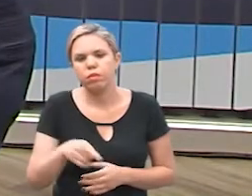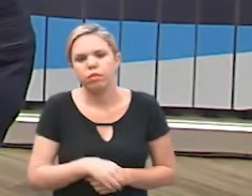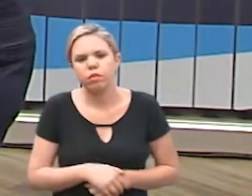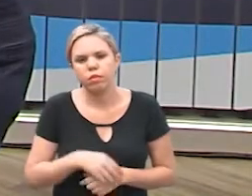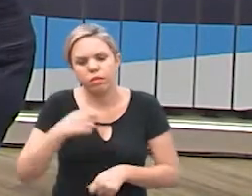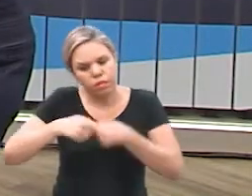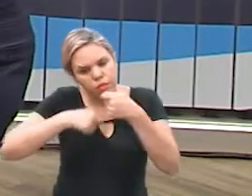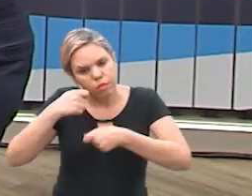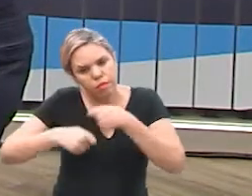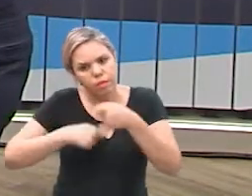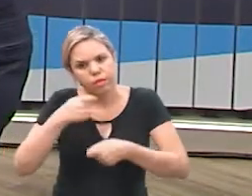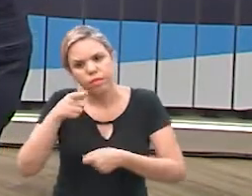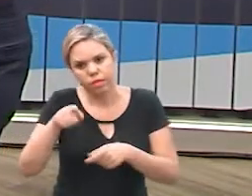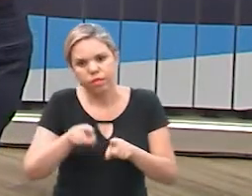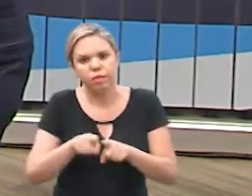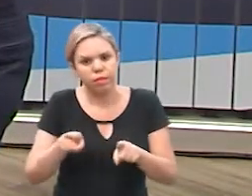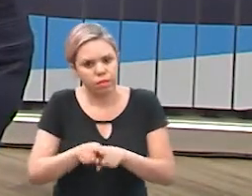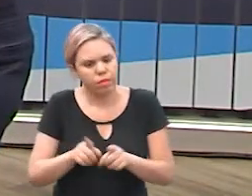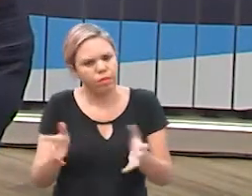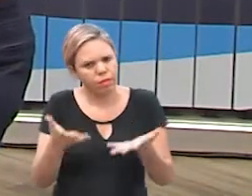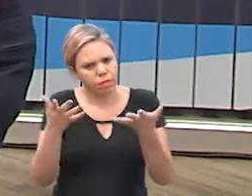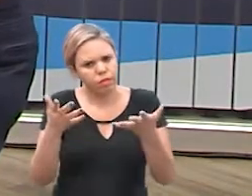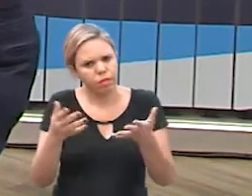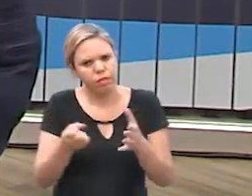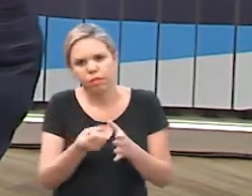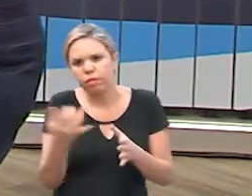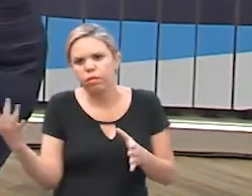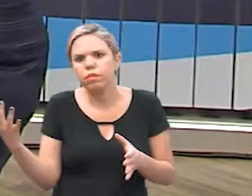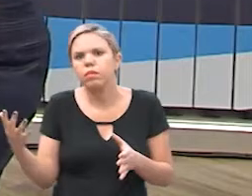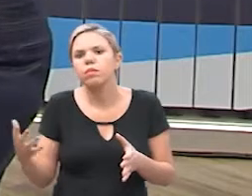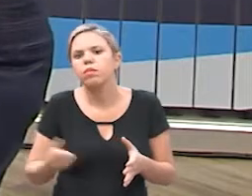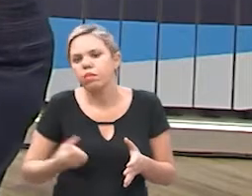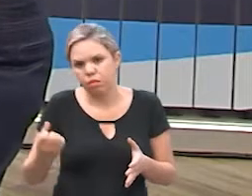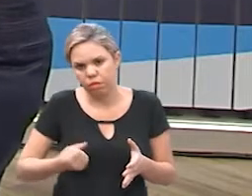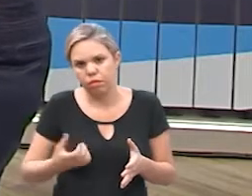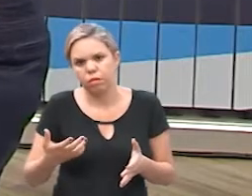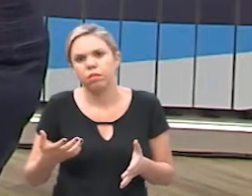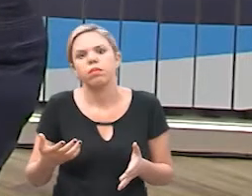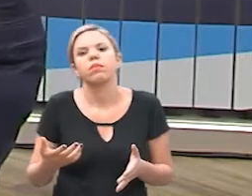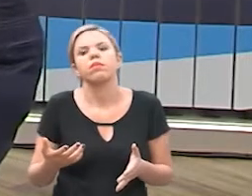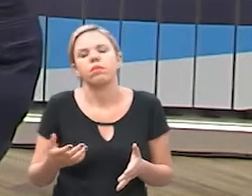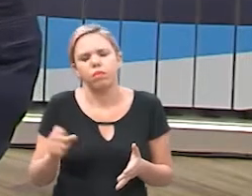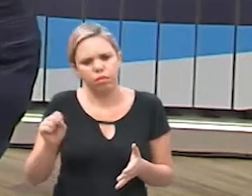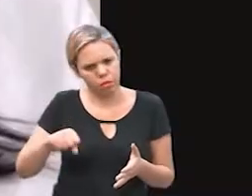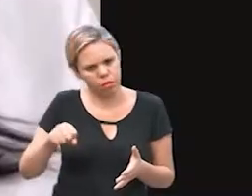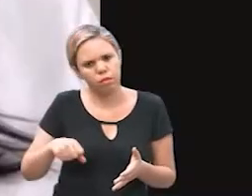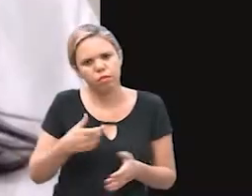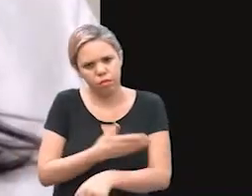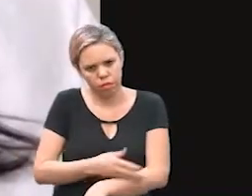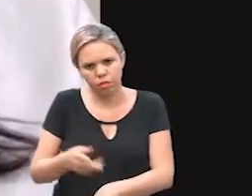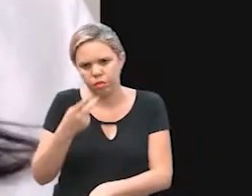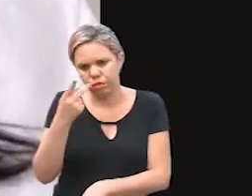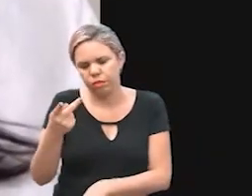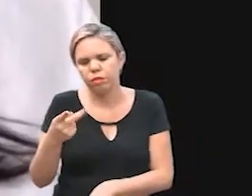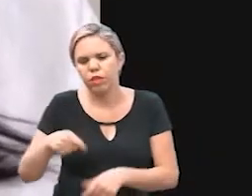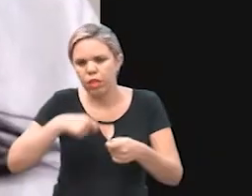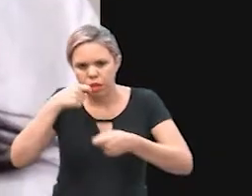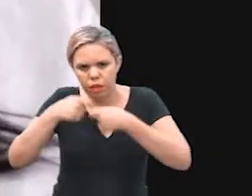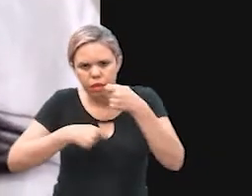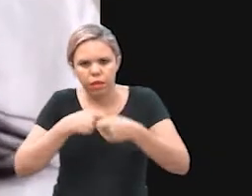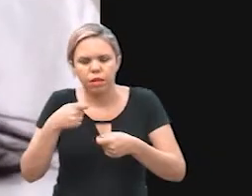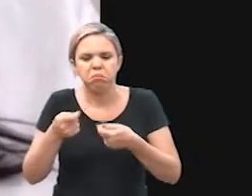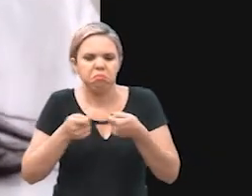que é a alimentação. A alimentação também influencia na produção do leite? A gente costuma falar assim, uma